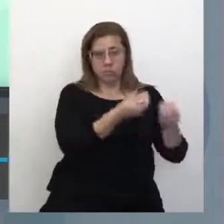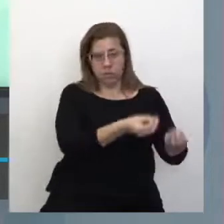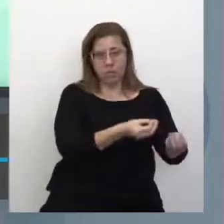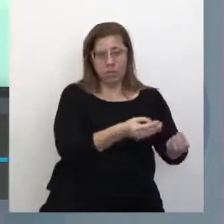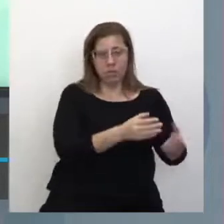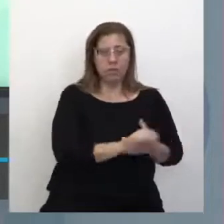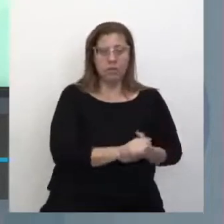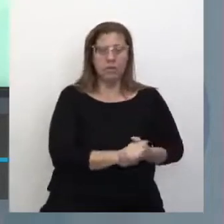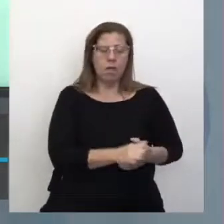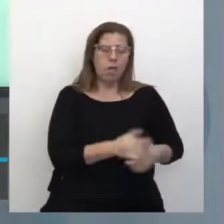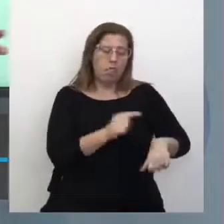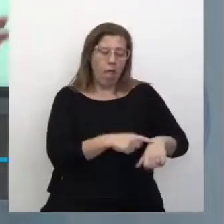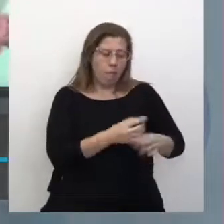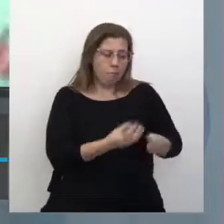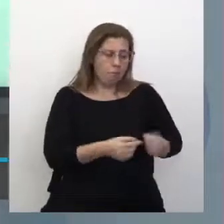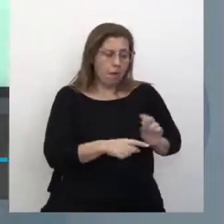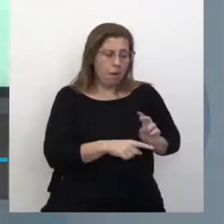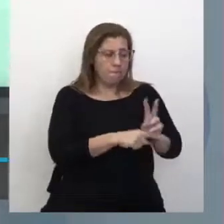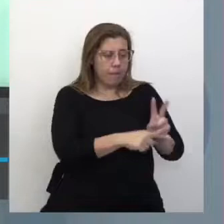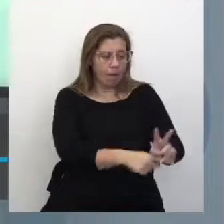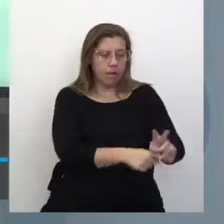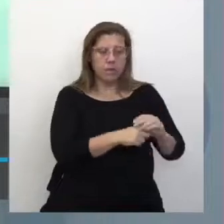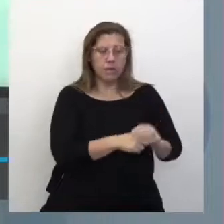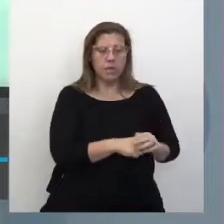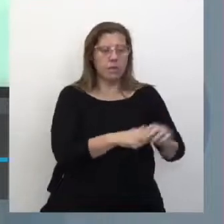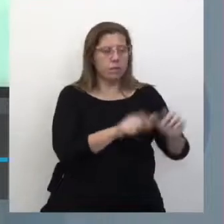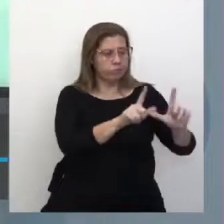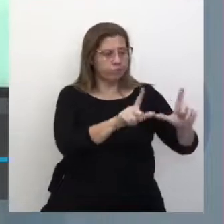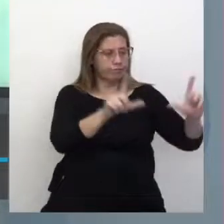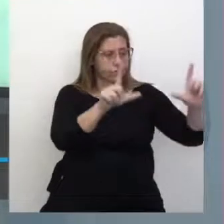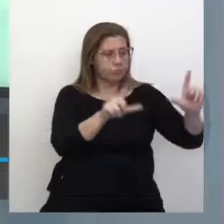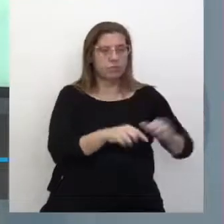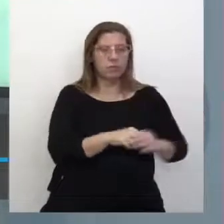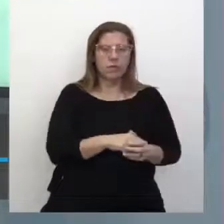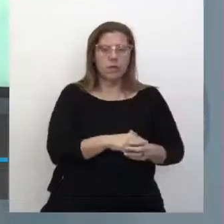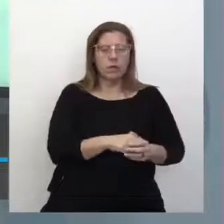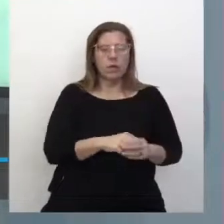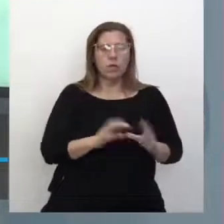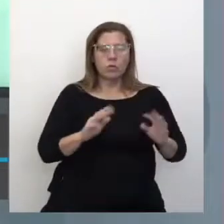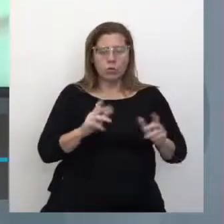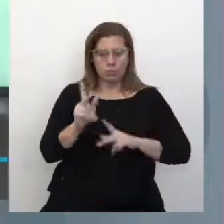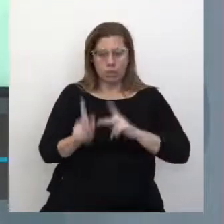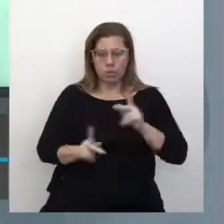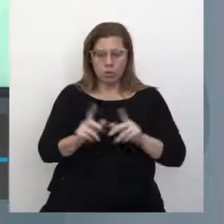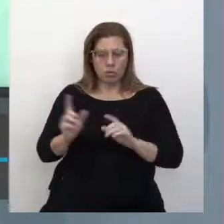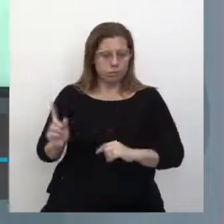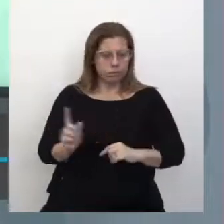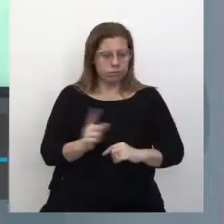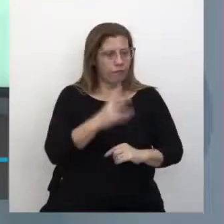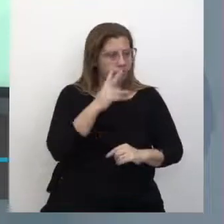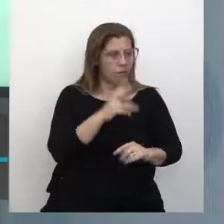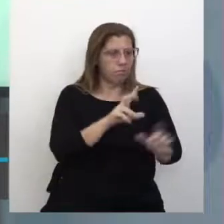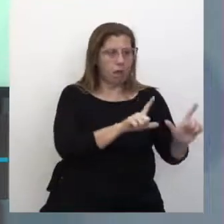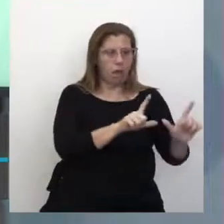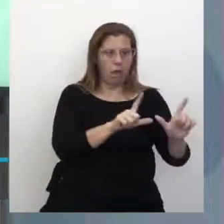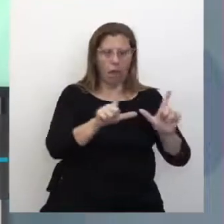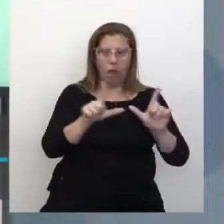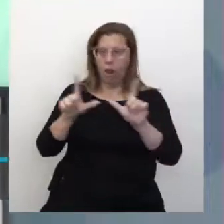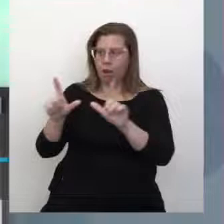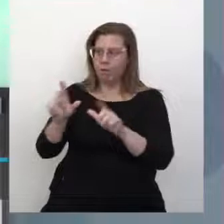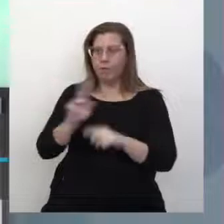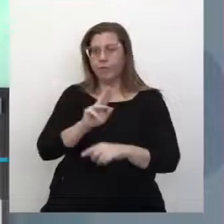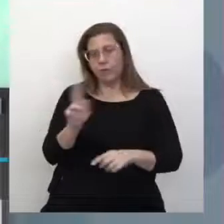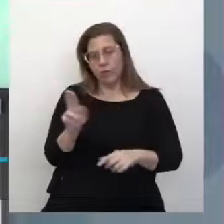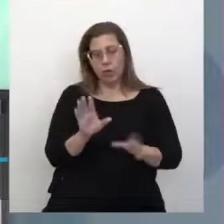tempos em tempos a sua coleção, o seu acervo, ou parte dele, para que exposições aconteçam, levando aí o nome da